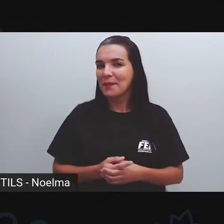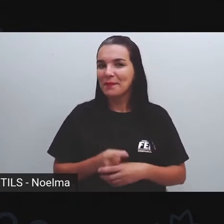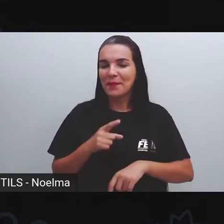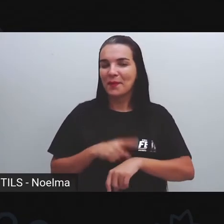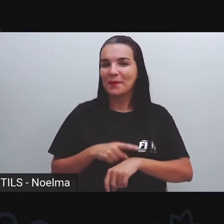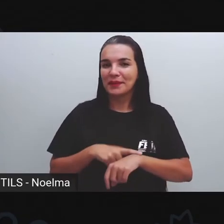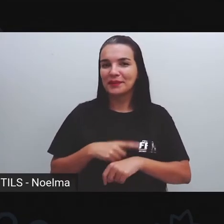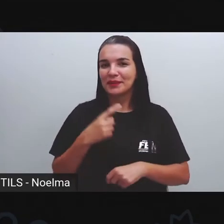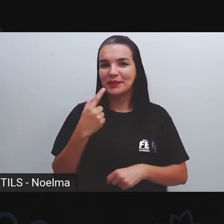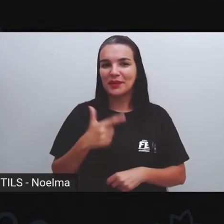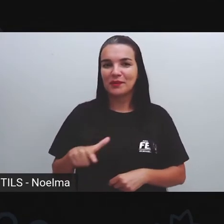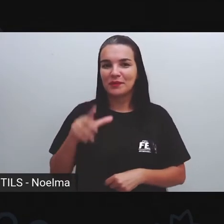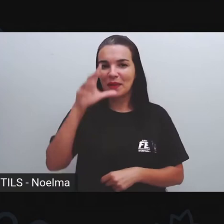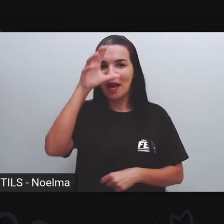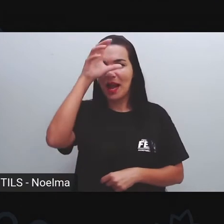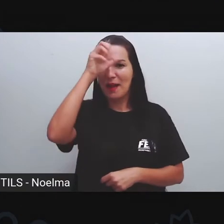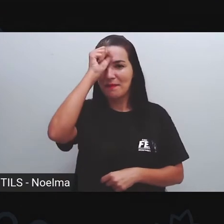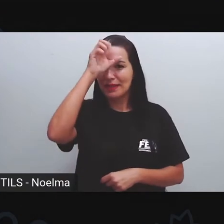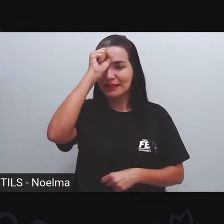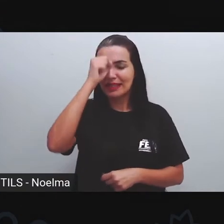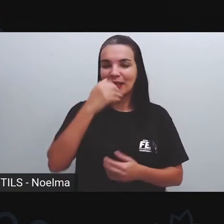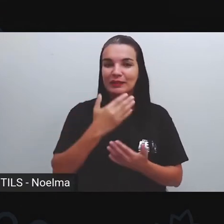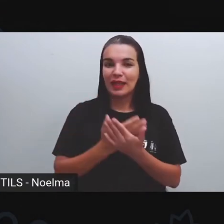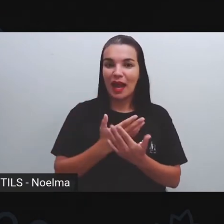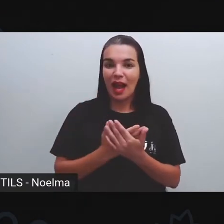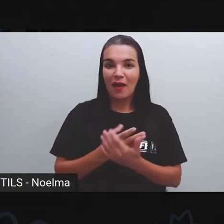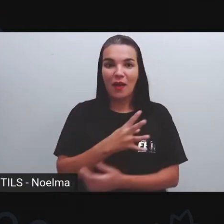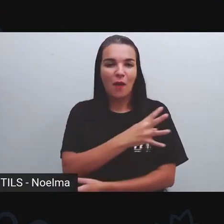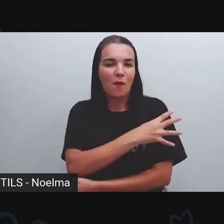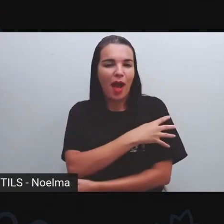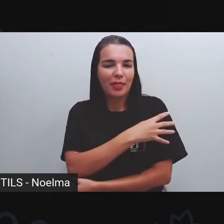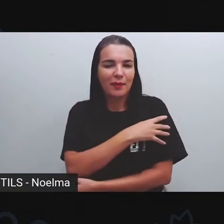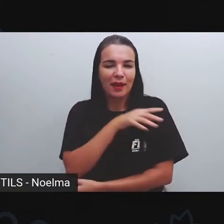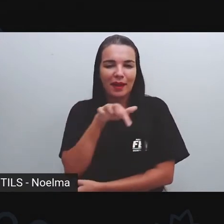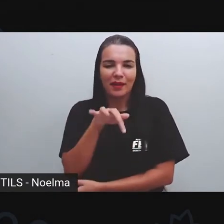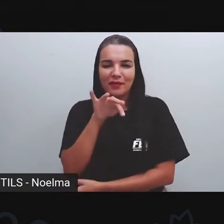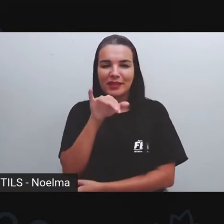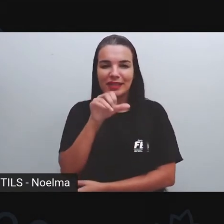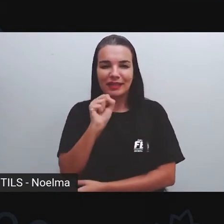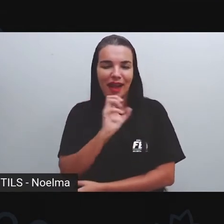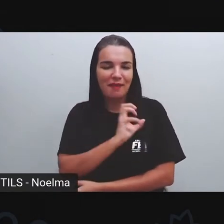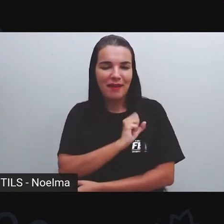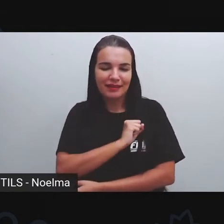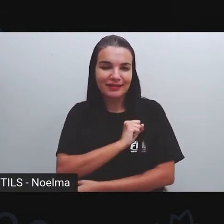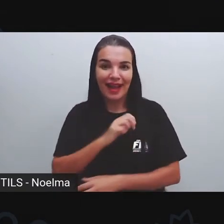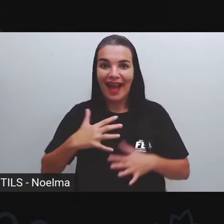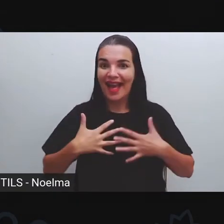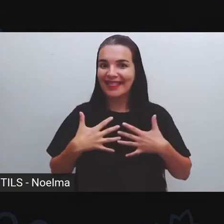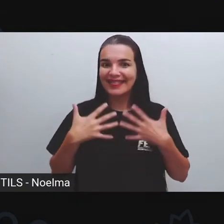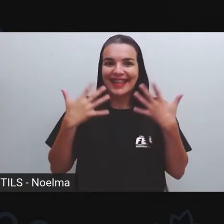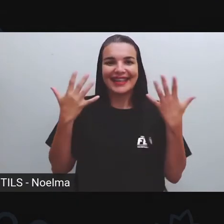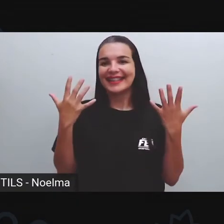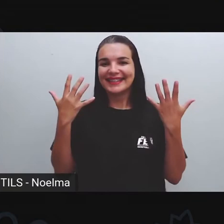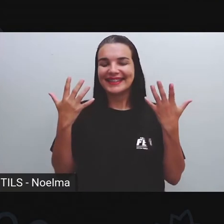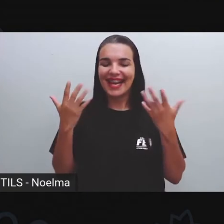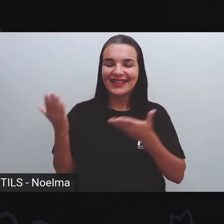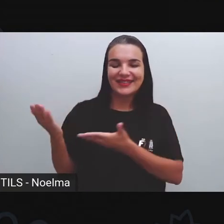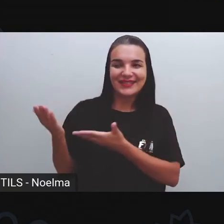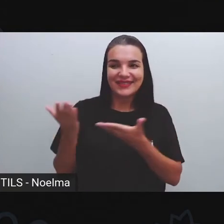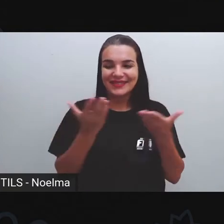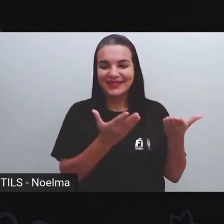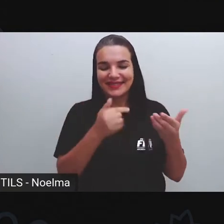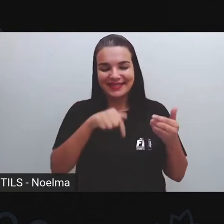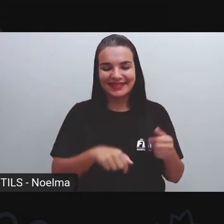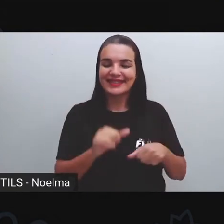queridos e amados quartos anos da cidade de Feira de Santana? É com enorme alegria que a gente recebe